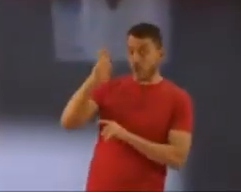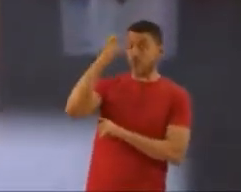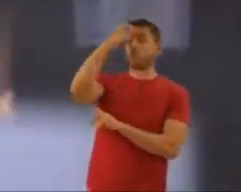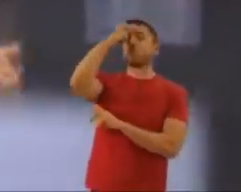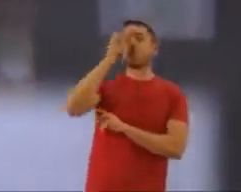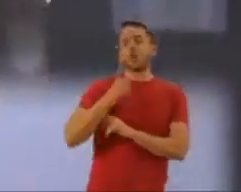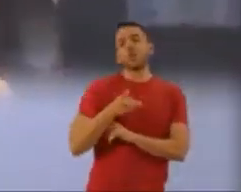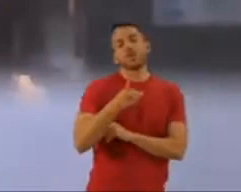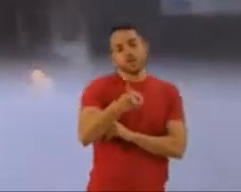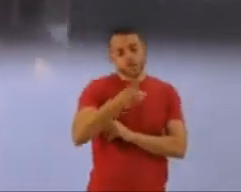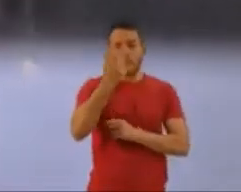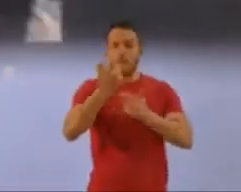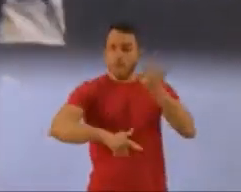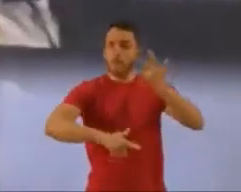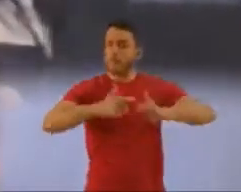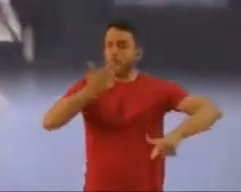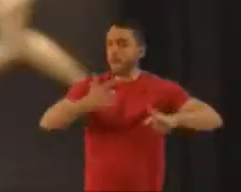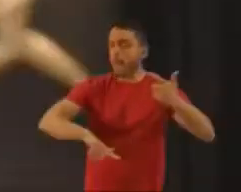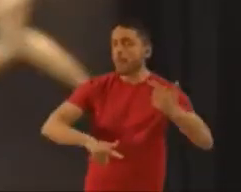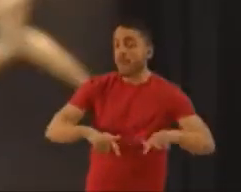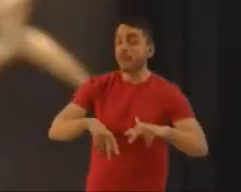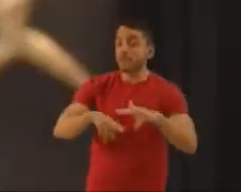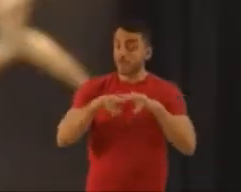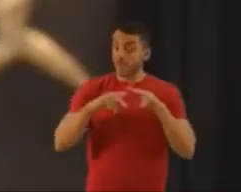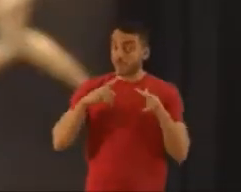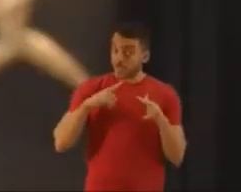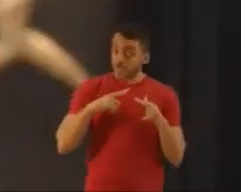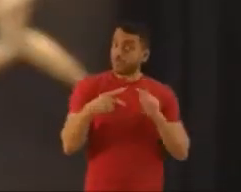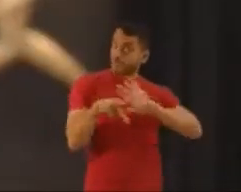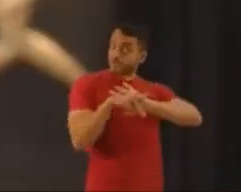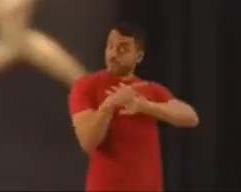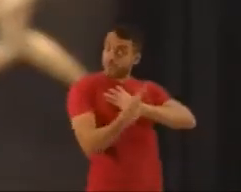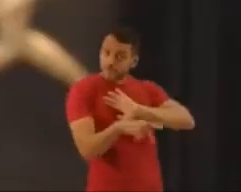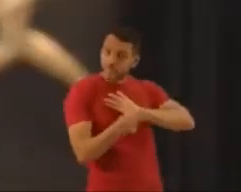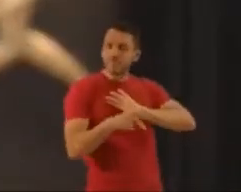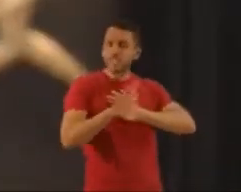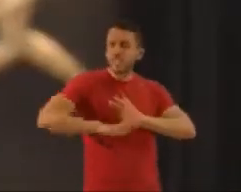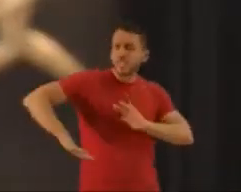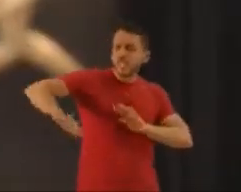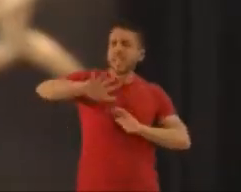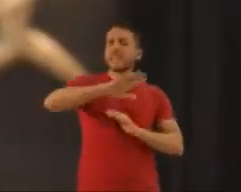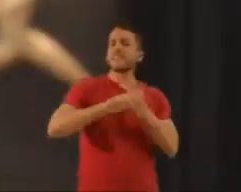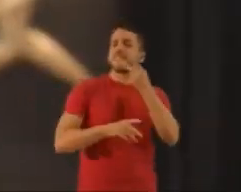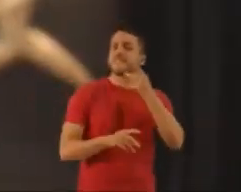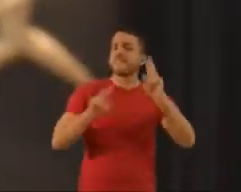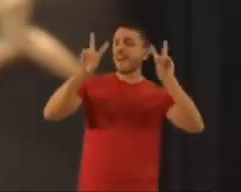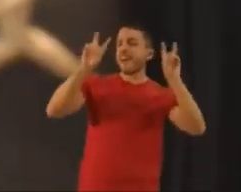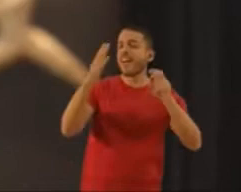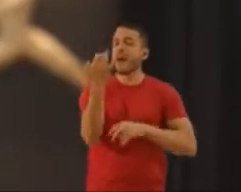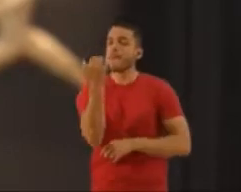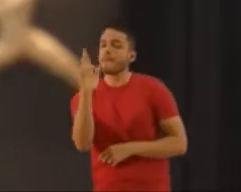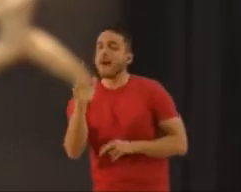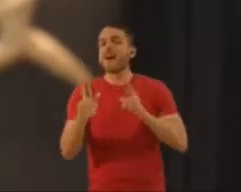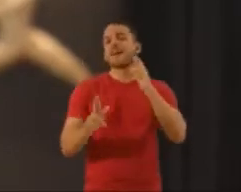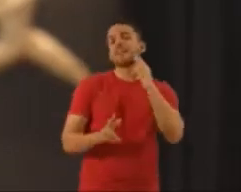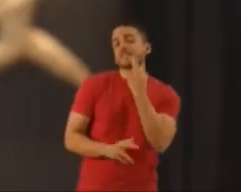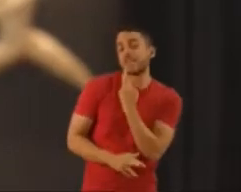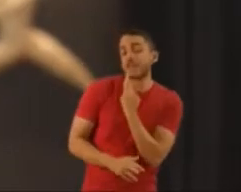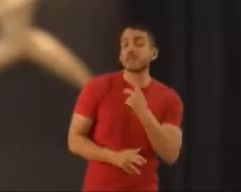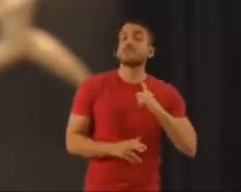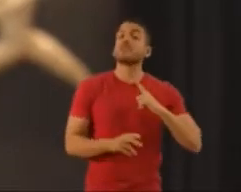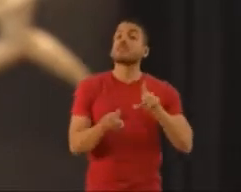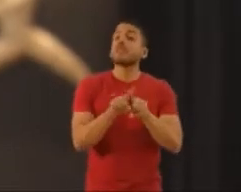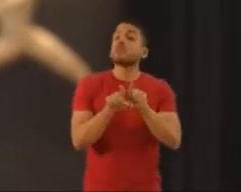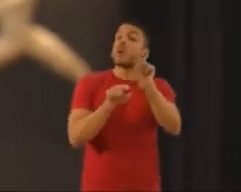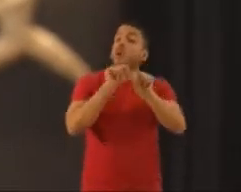na cidade, para que sempre a cidade, além da sua estrutura, já que é muito interessante, de bares e restaurantes, sempre tenha